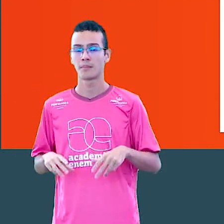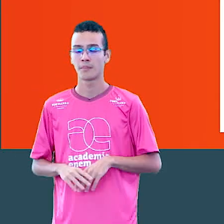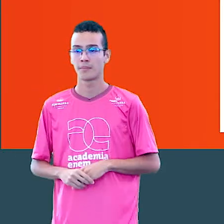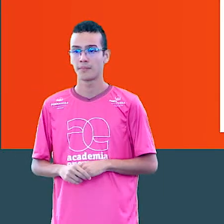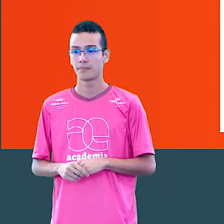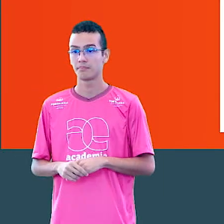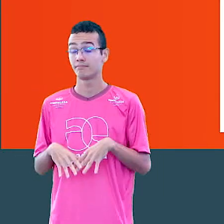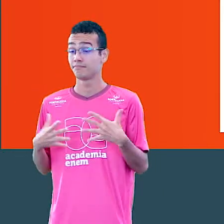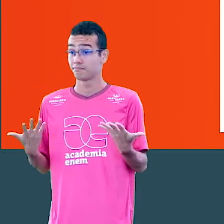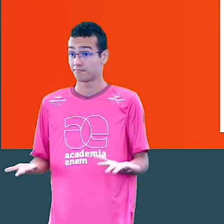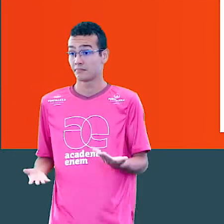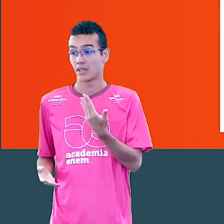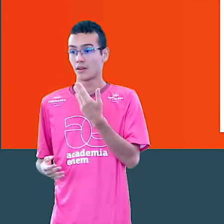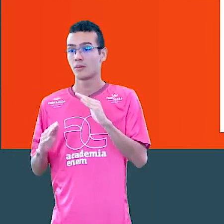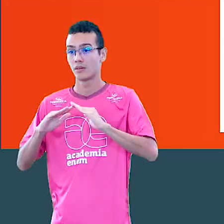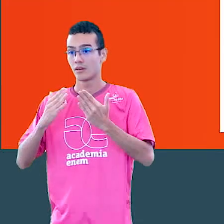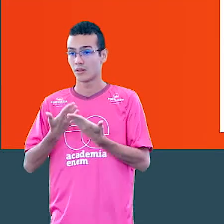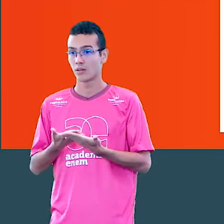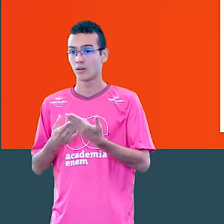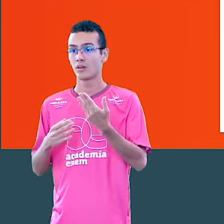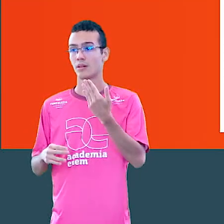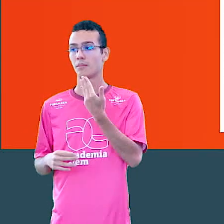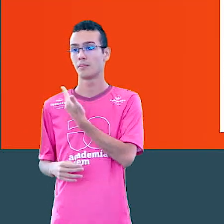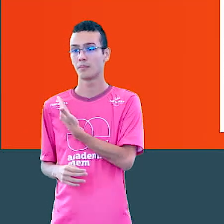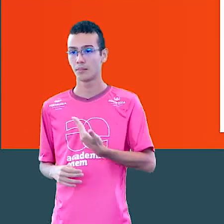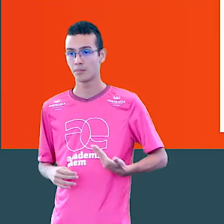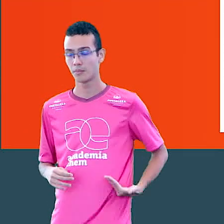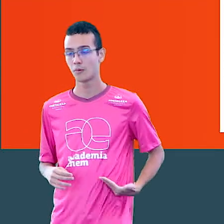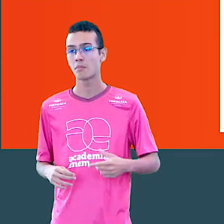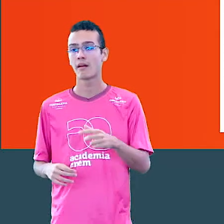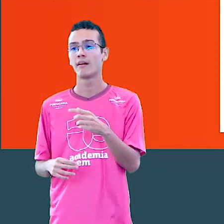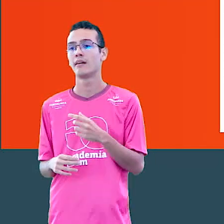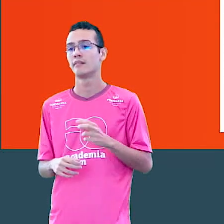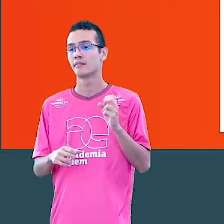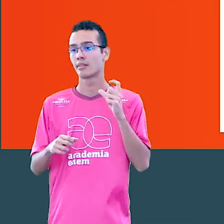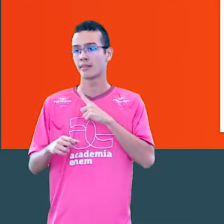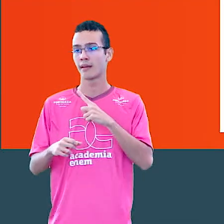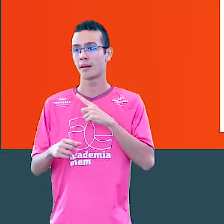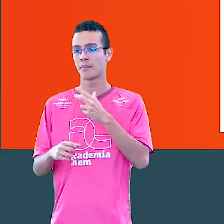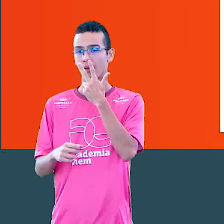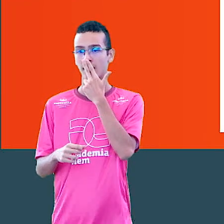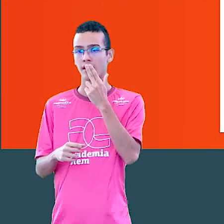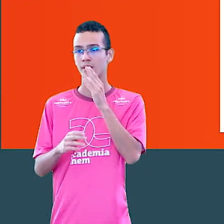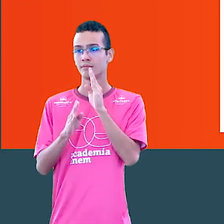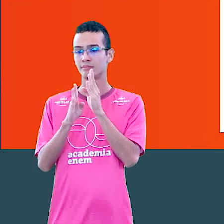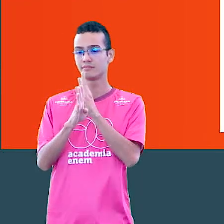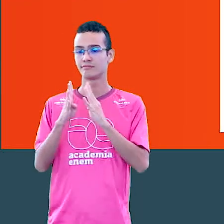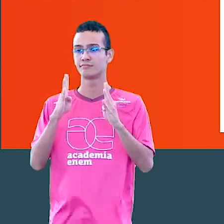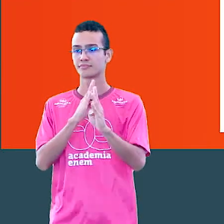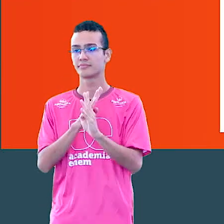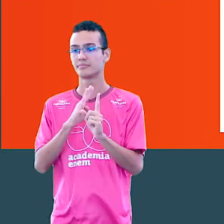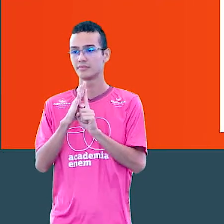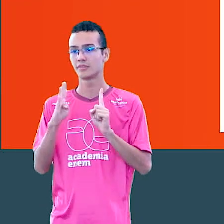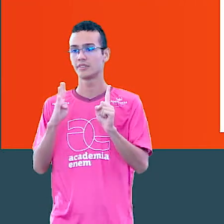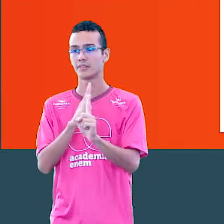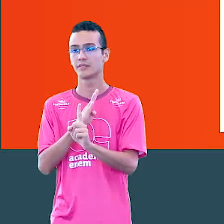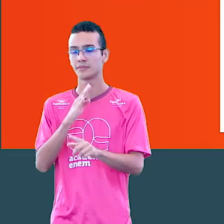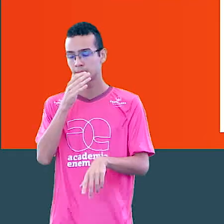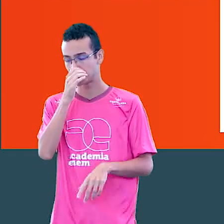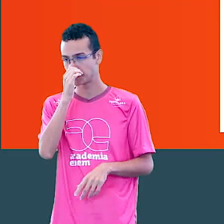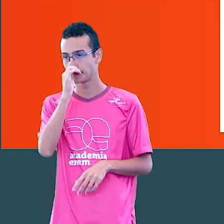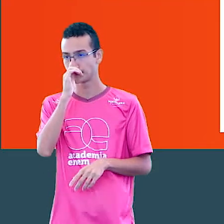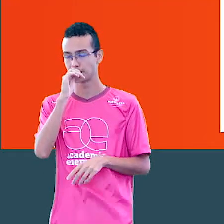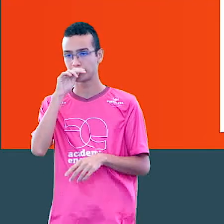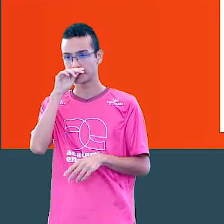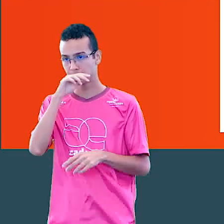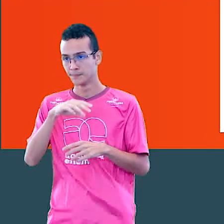pública sempre está na frente. Todos esses programas, o aluno de escola pública sempre está na